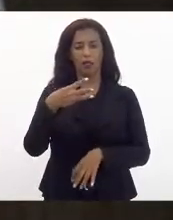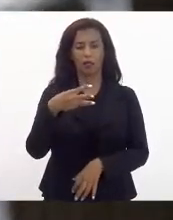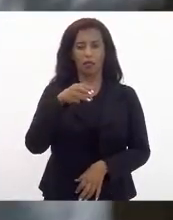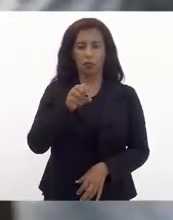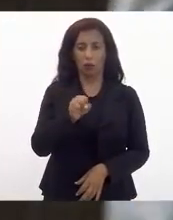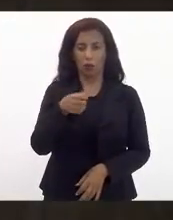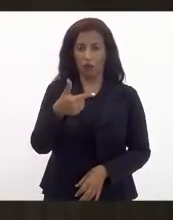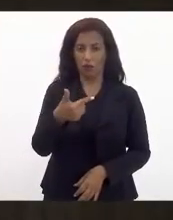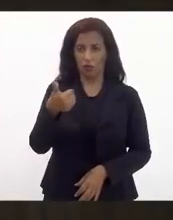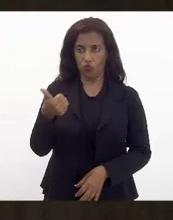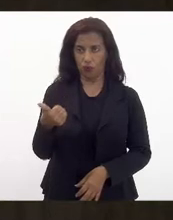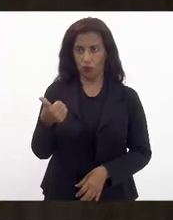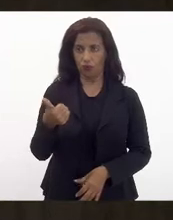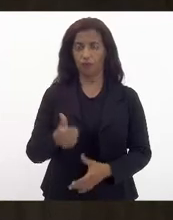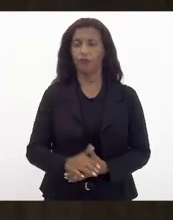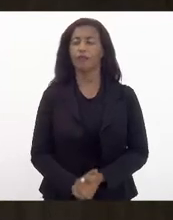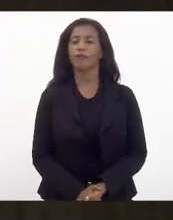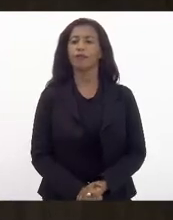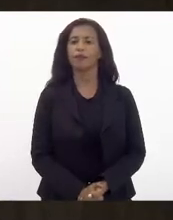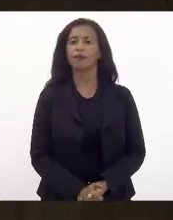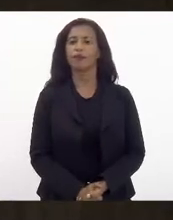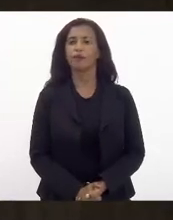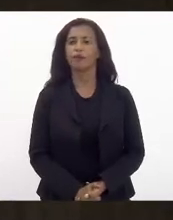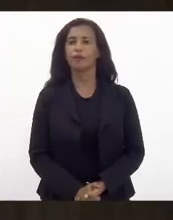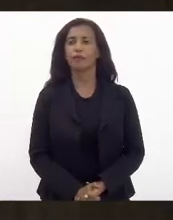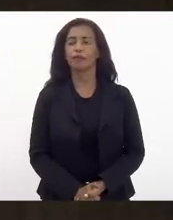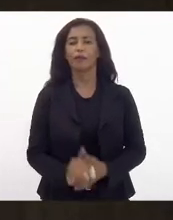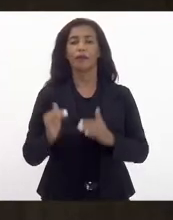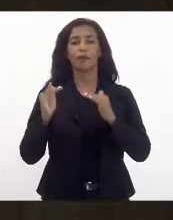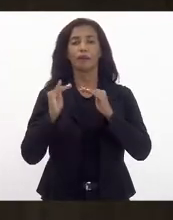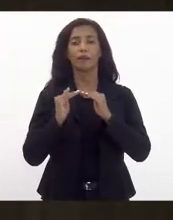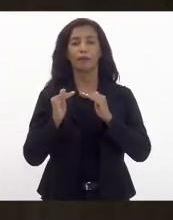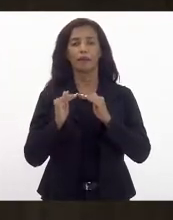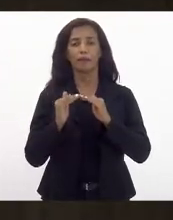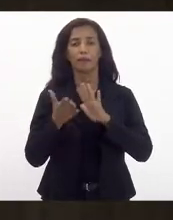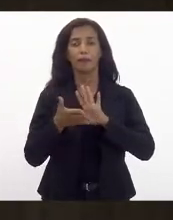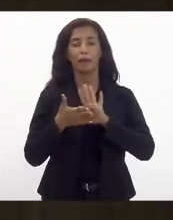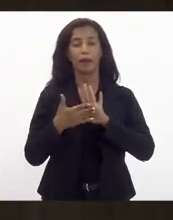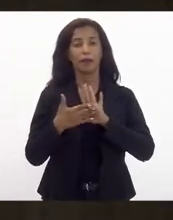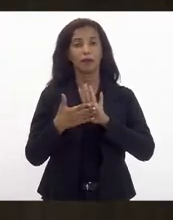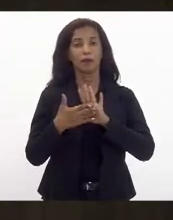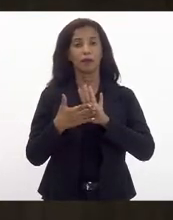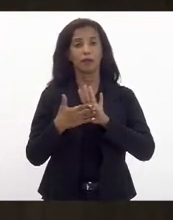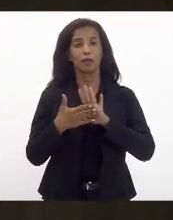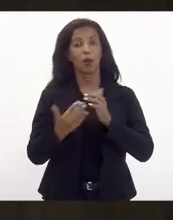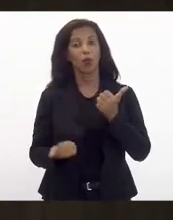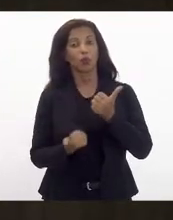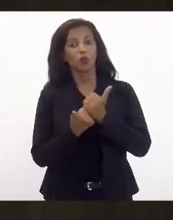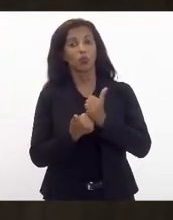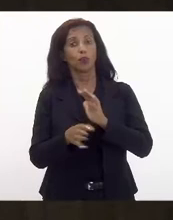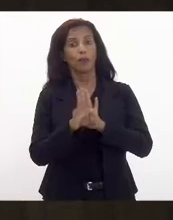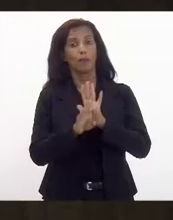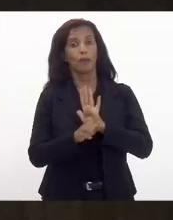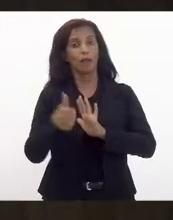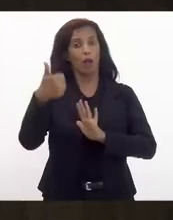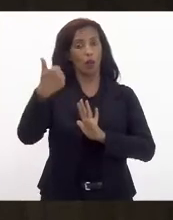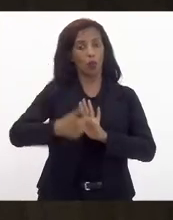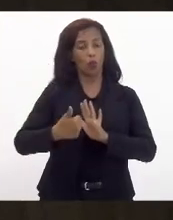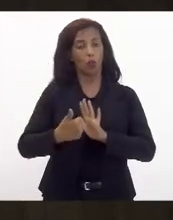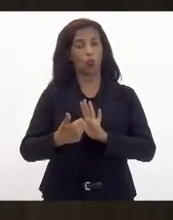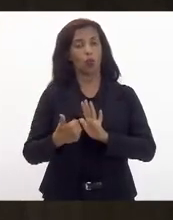três 821 a deputada Martha Rocha aparecerá favorável com subemenda à emenda um